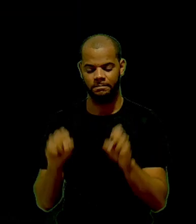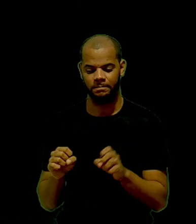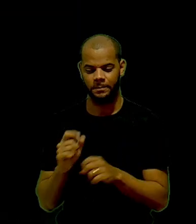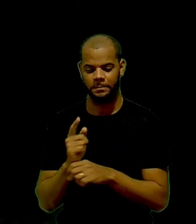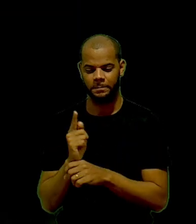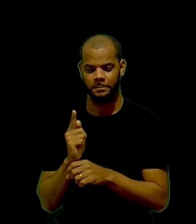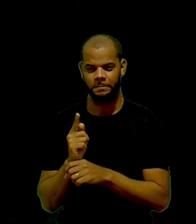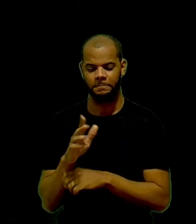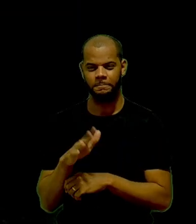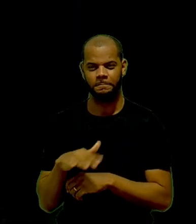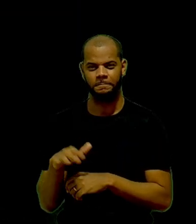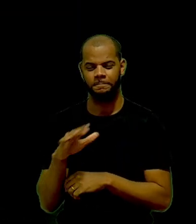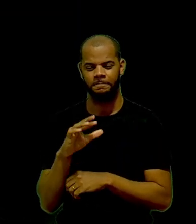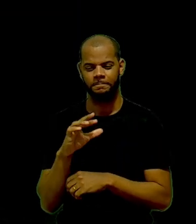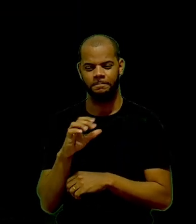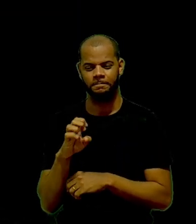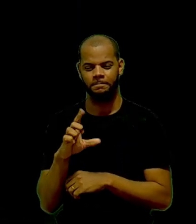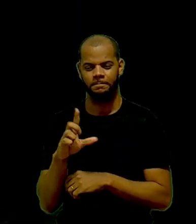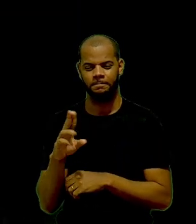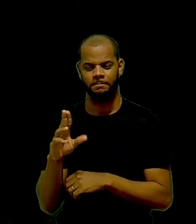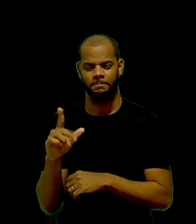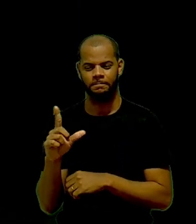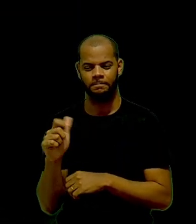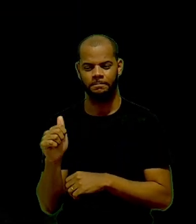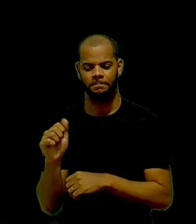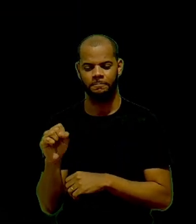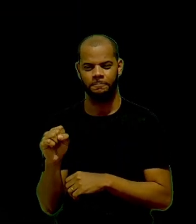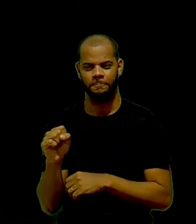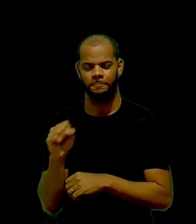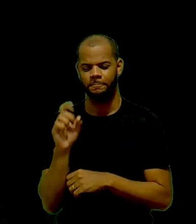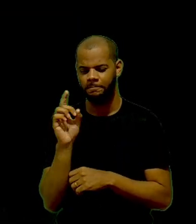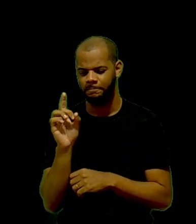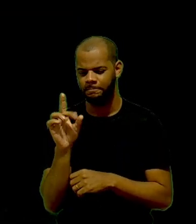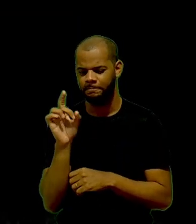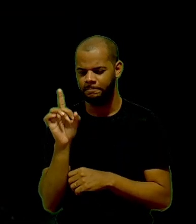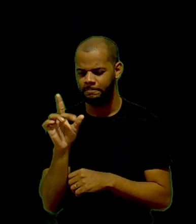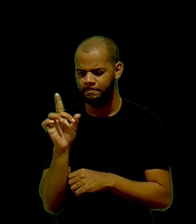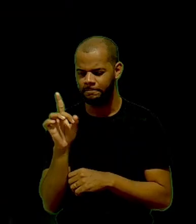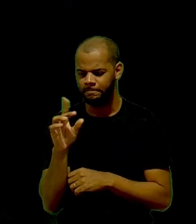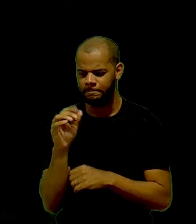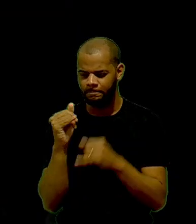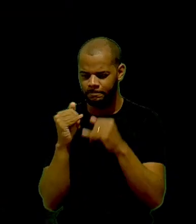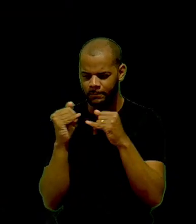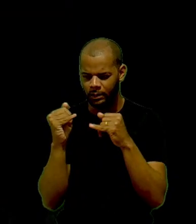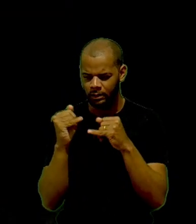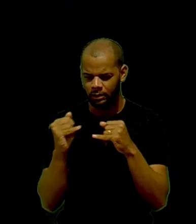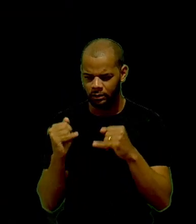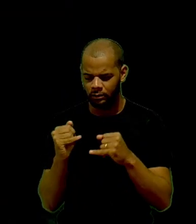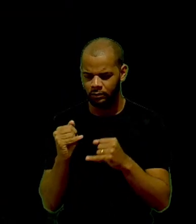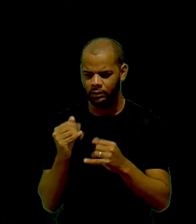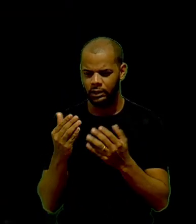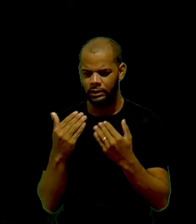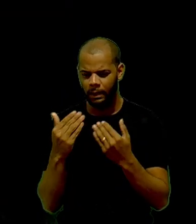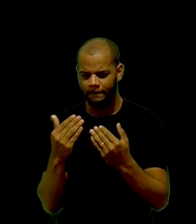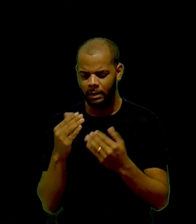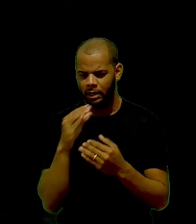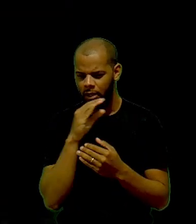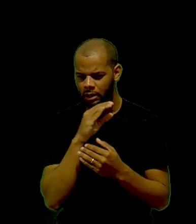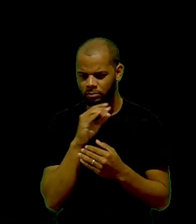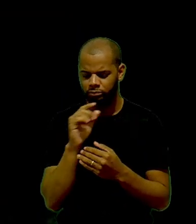gerenciamento das células da bateria. Célula por célula, nível de tensão, temperatura, porque